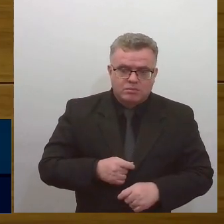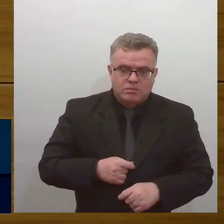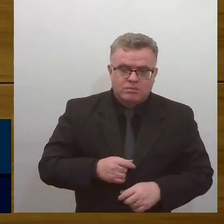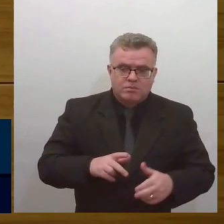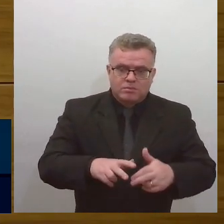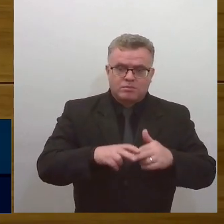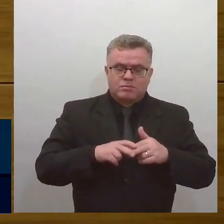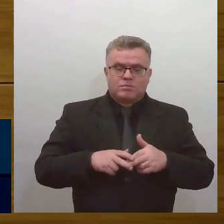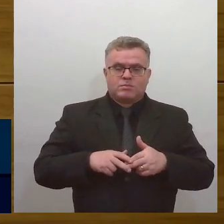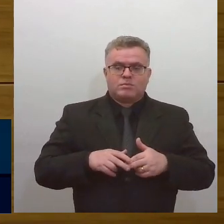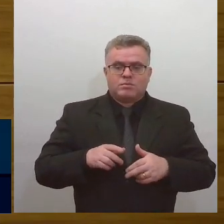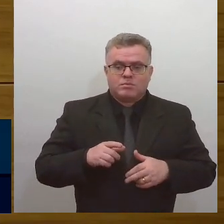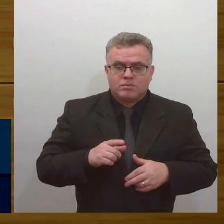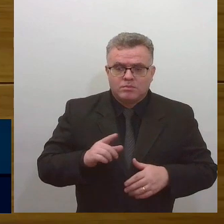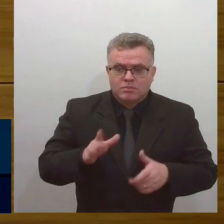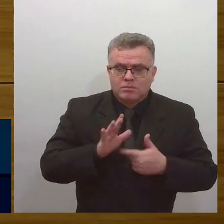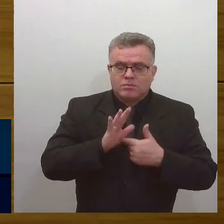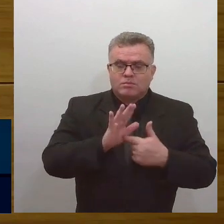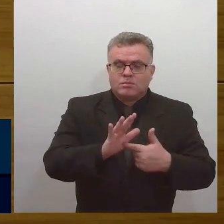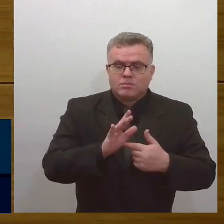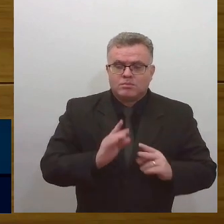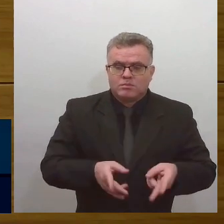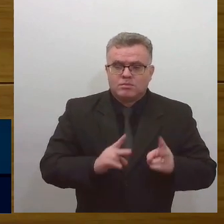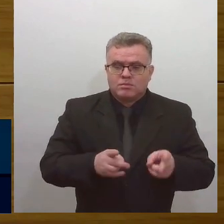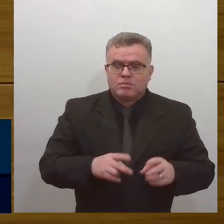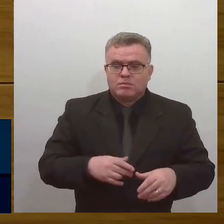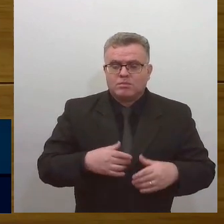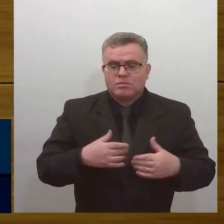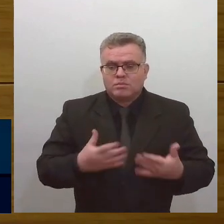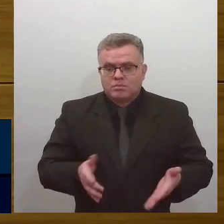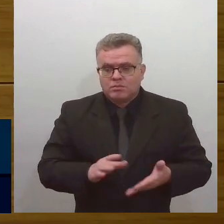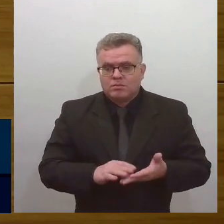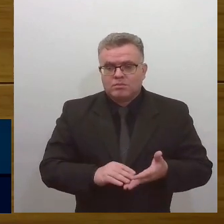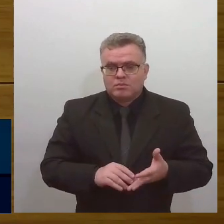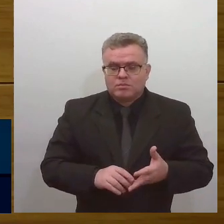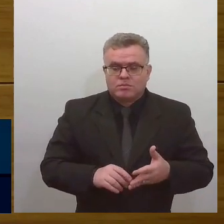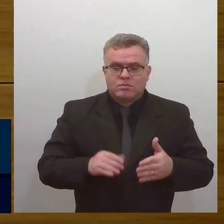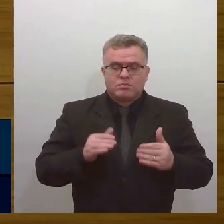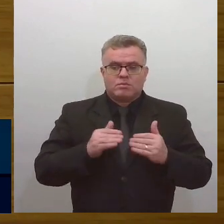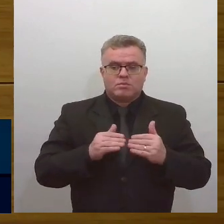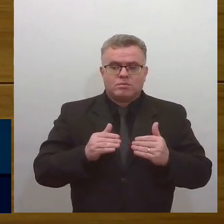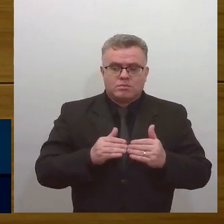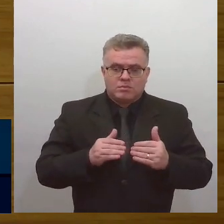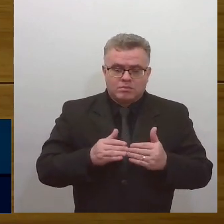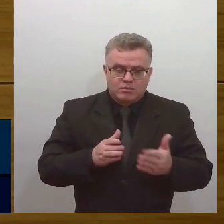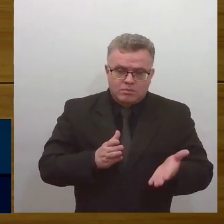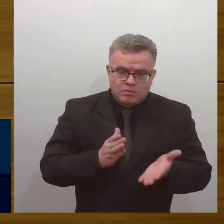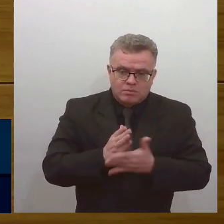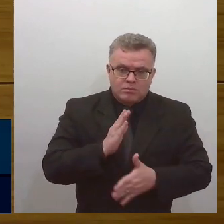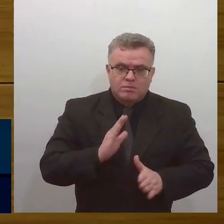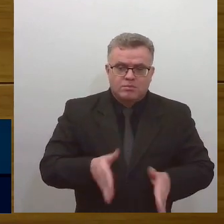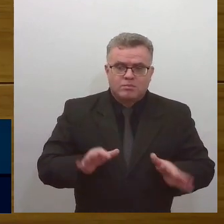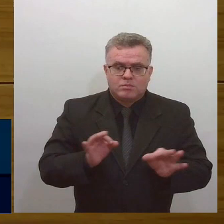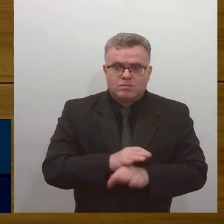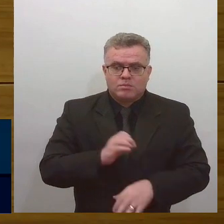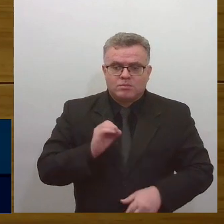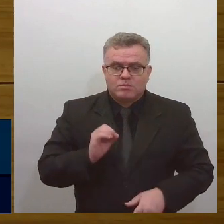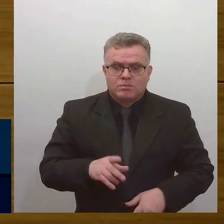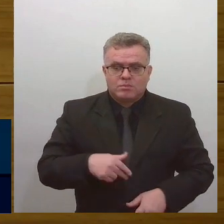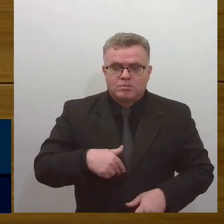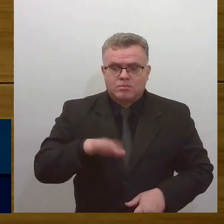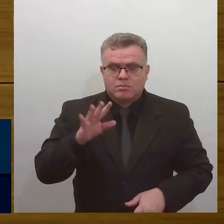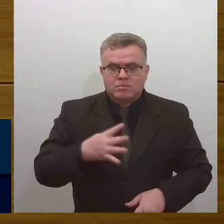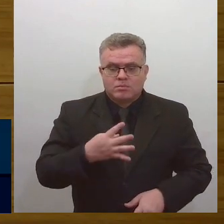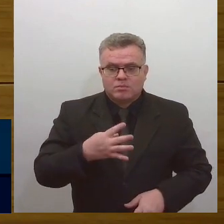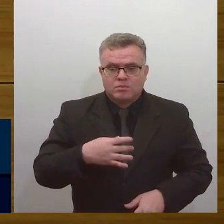que está a gente tem um traçado repito e eh viável já aprovado como viável que pega mais de 40 km